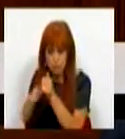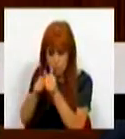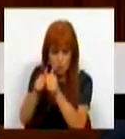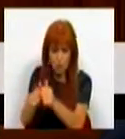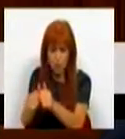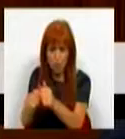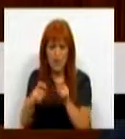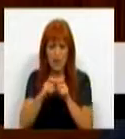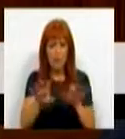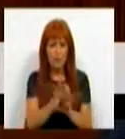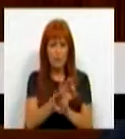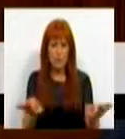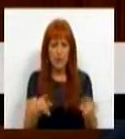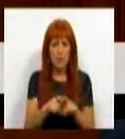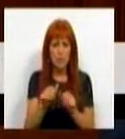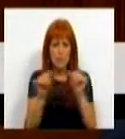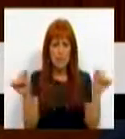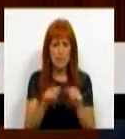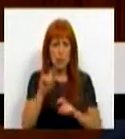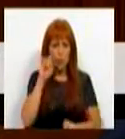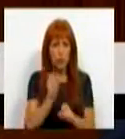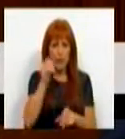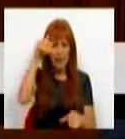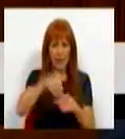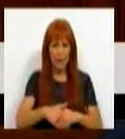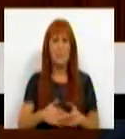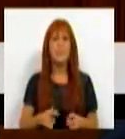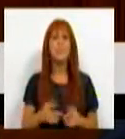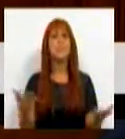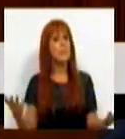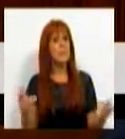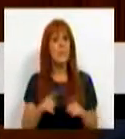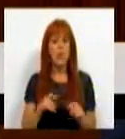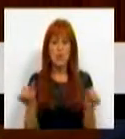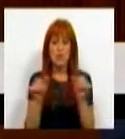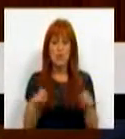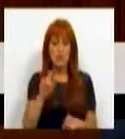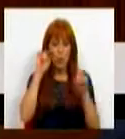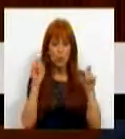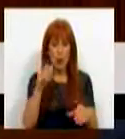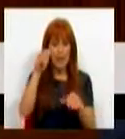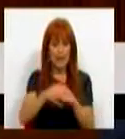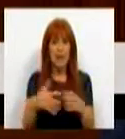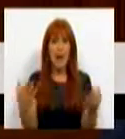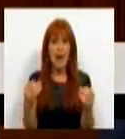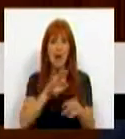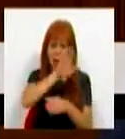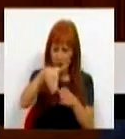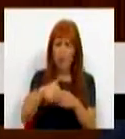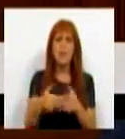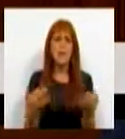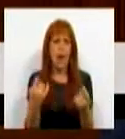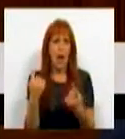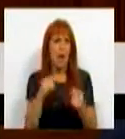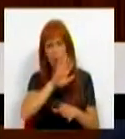é a definição formal de um sistema de controle interno. Assim, o sistema de controle interno, de facto, abrange,